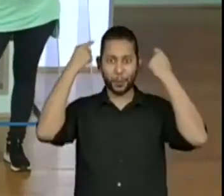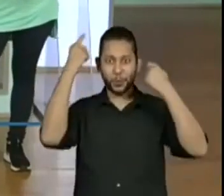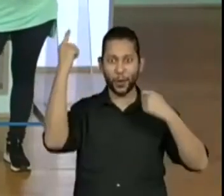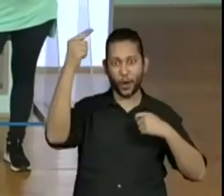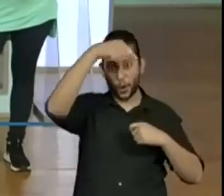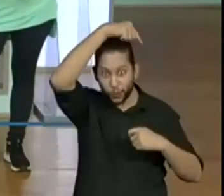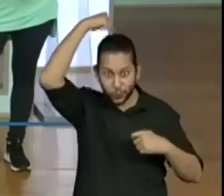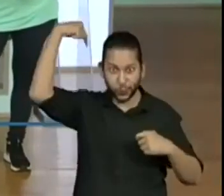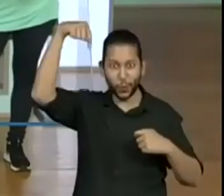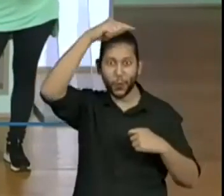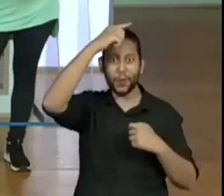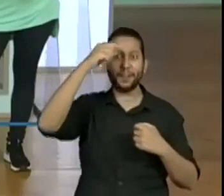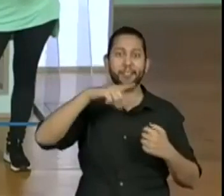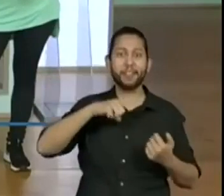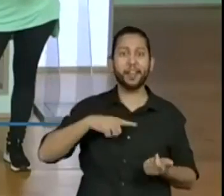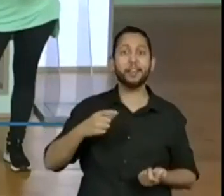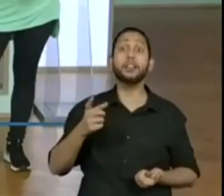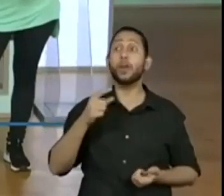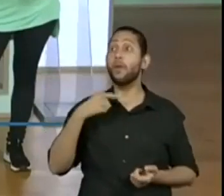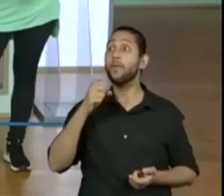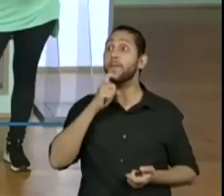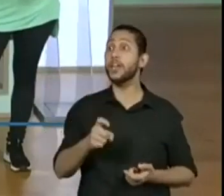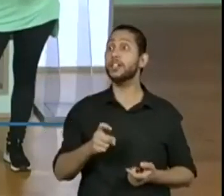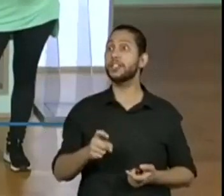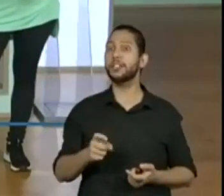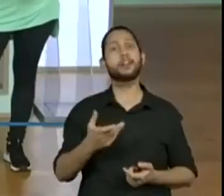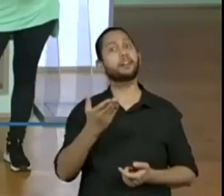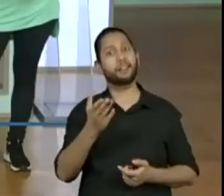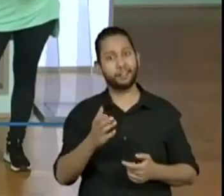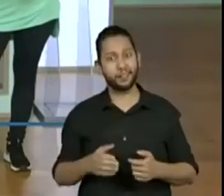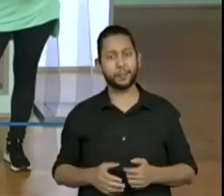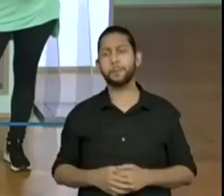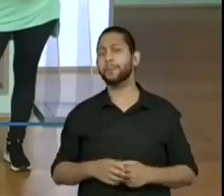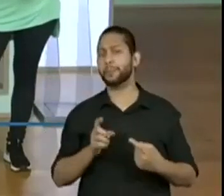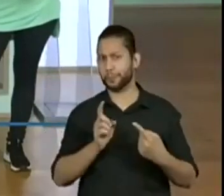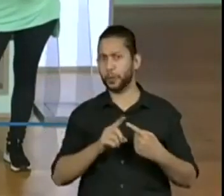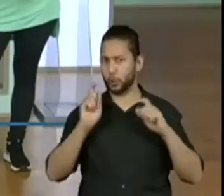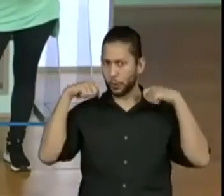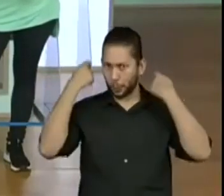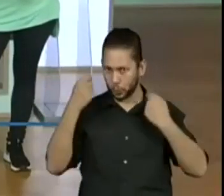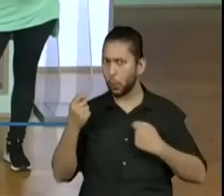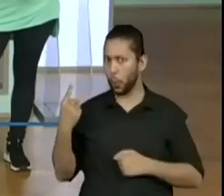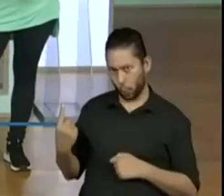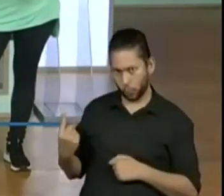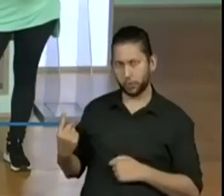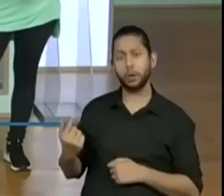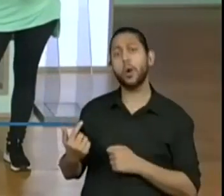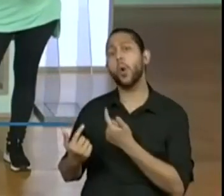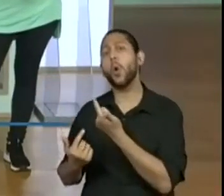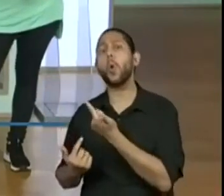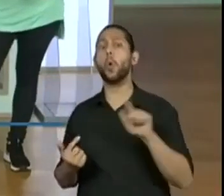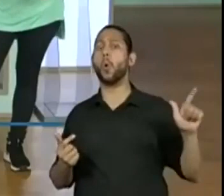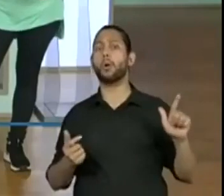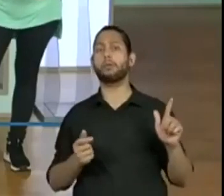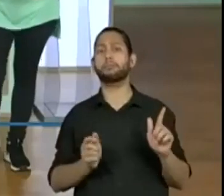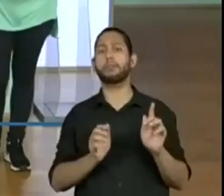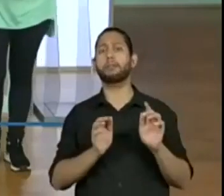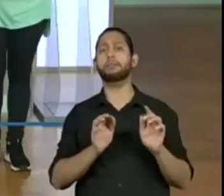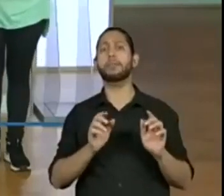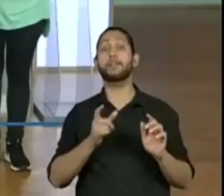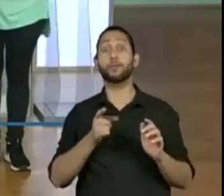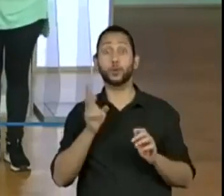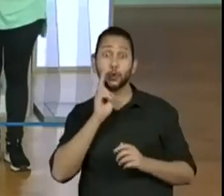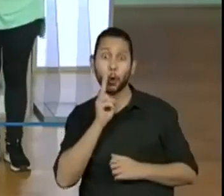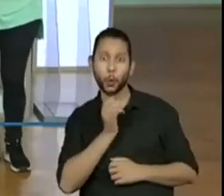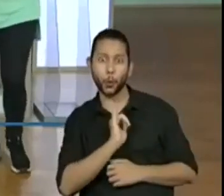Chapeuzinho Amarelo. Isso, fora Chapeuzinho, será que tem alguma outra história que tem versões finais diferentes?